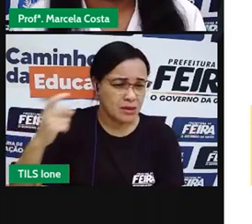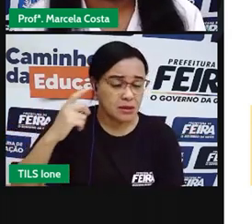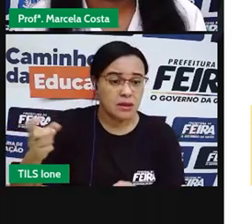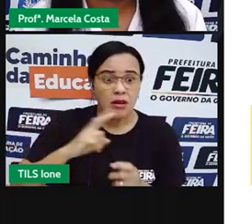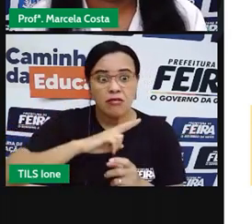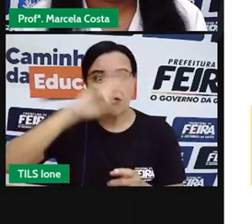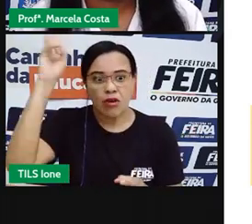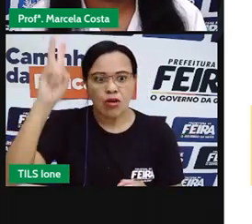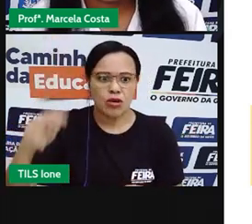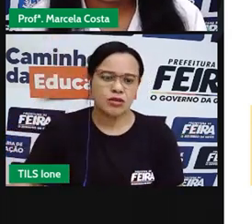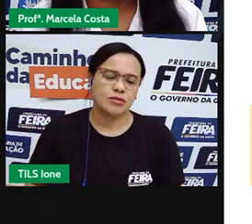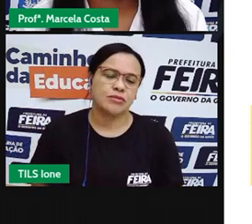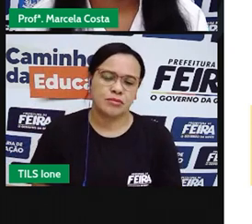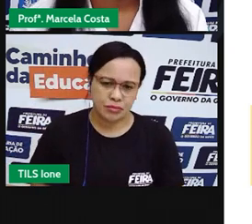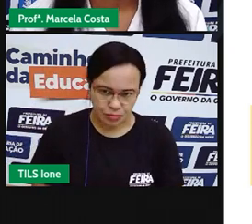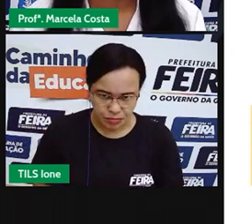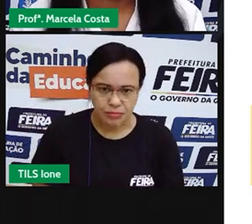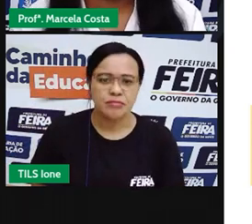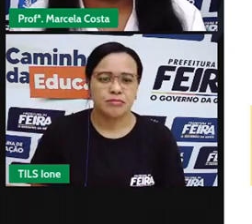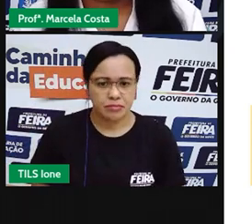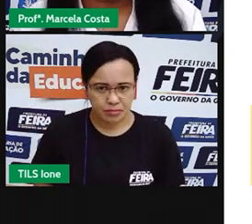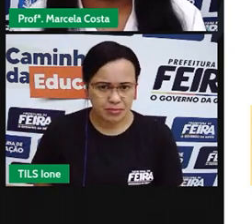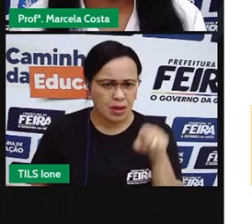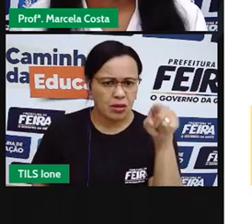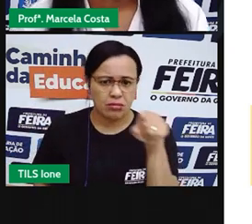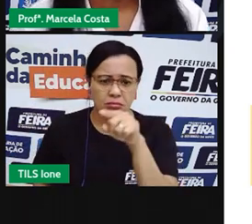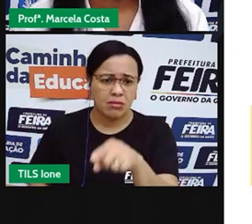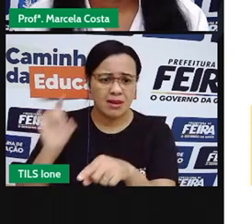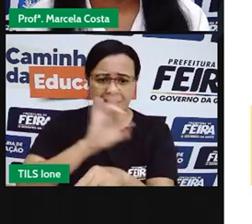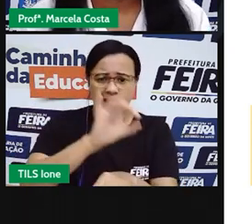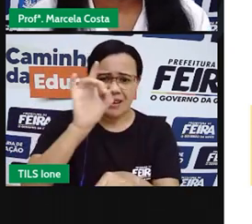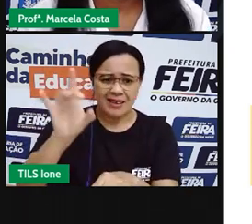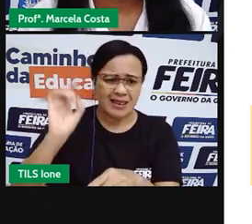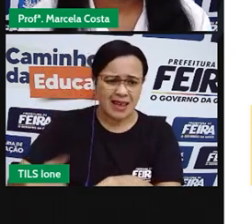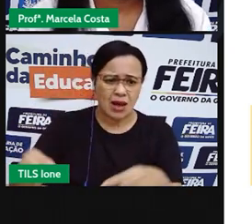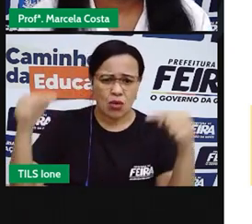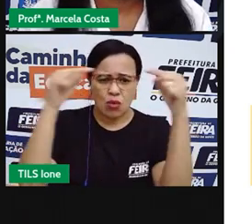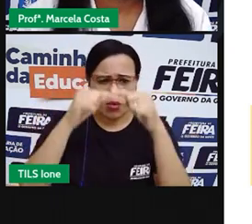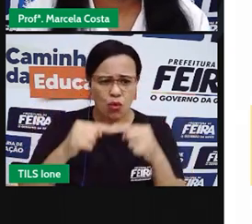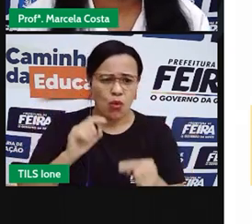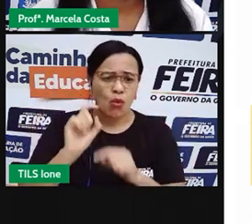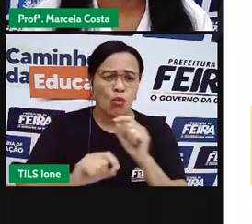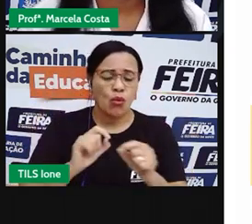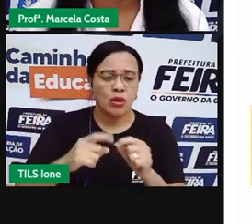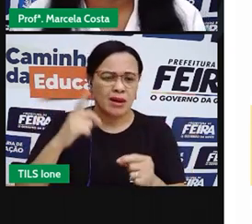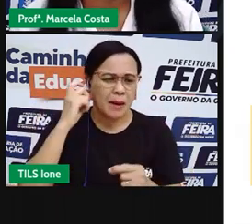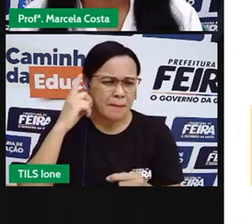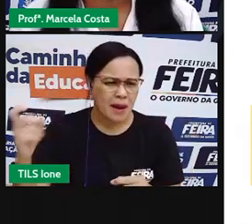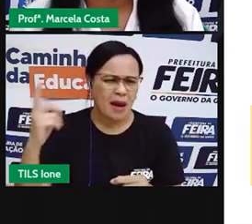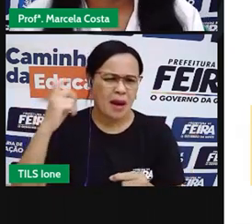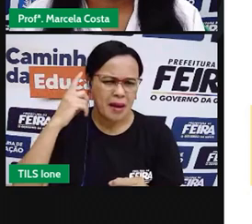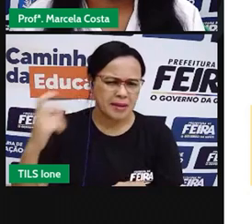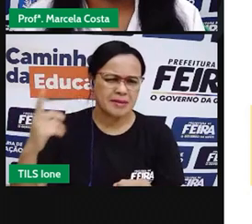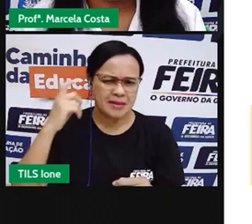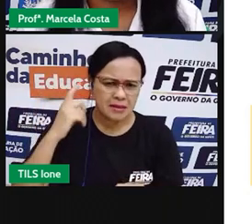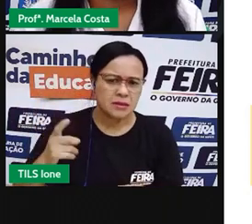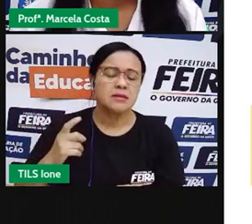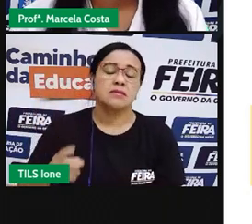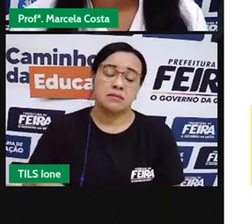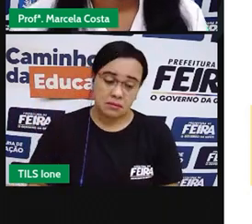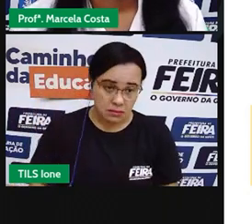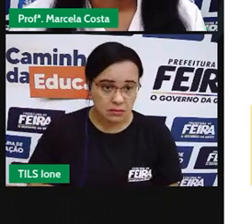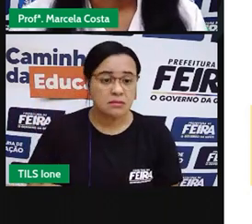para cortar piso, furadeira, enfim, diversos equipamentos que são usados em